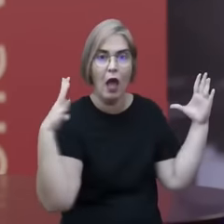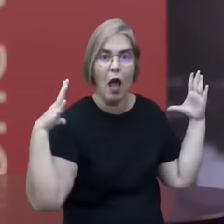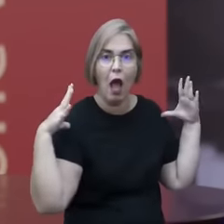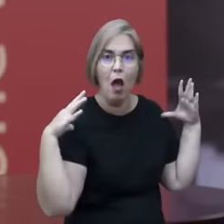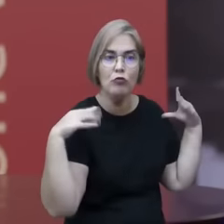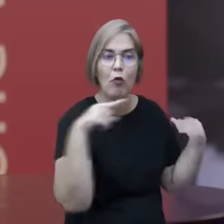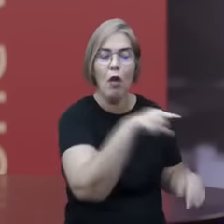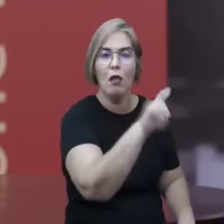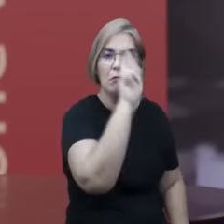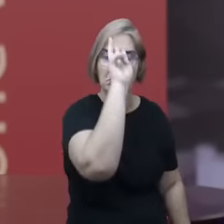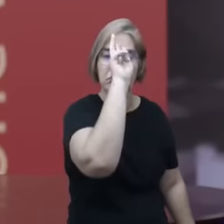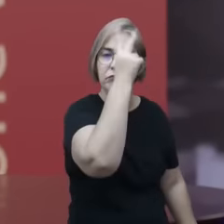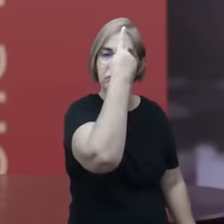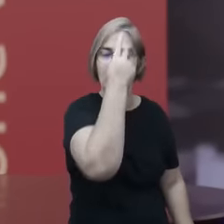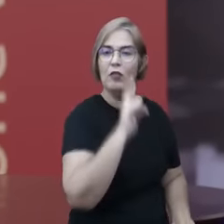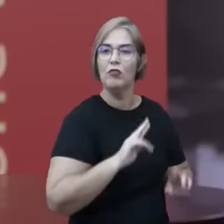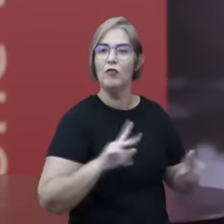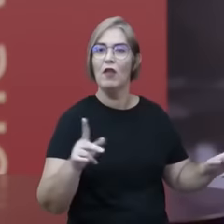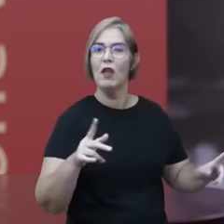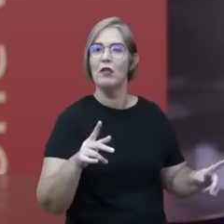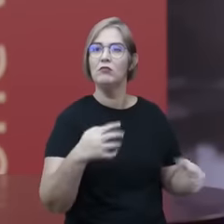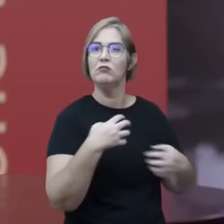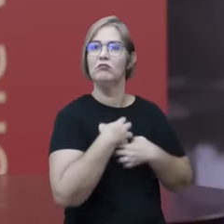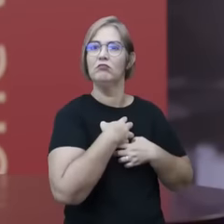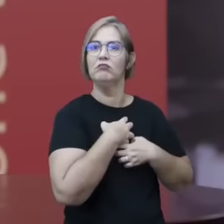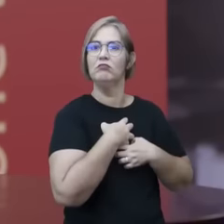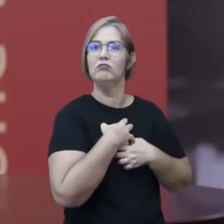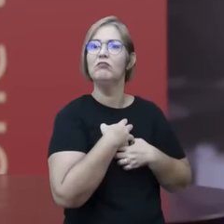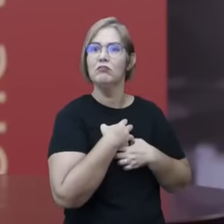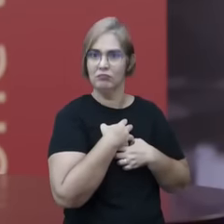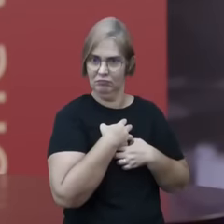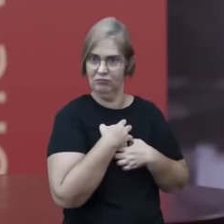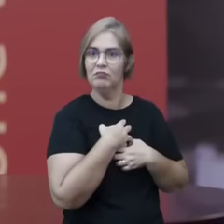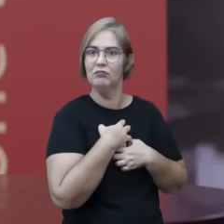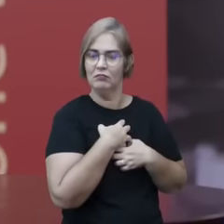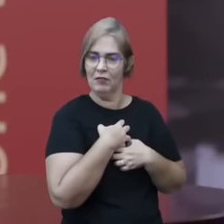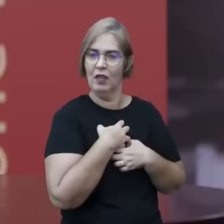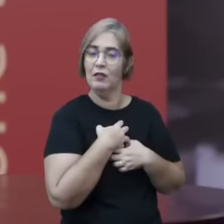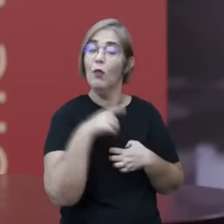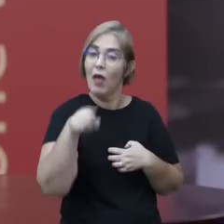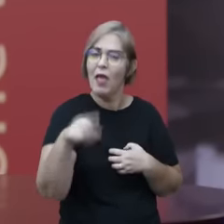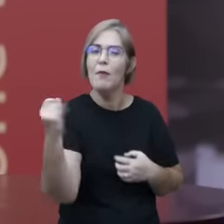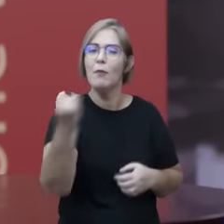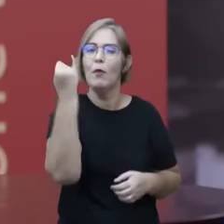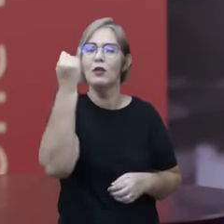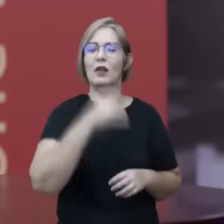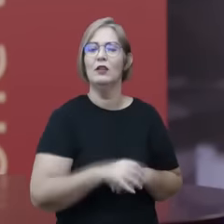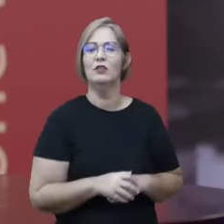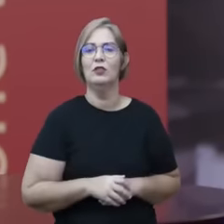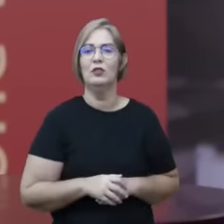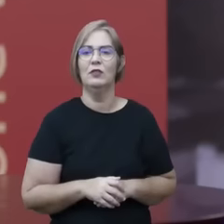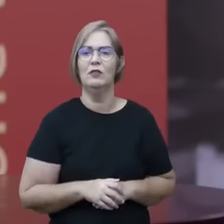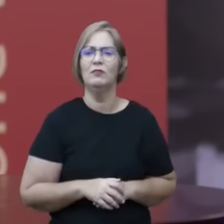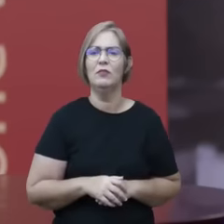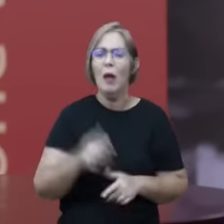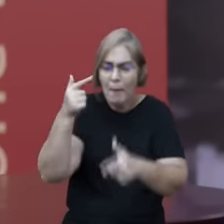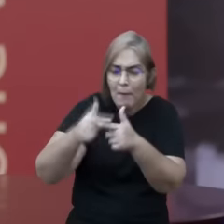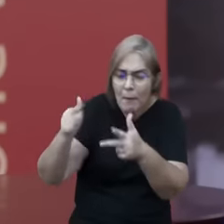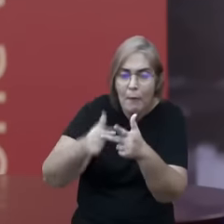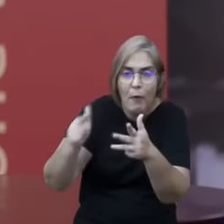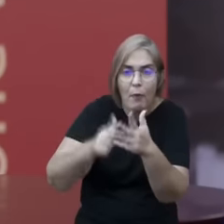assumirmos a solidão da existência, é justamente neste sentido que ao mergulharmos no absurdo, procurando esgotar